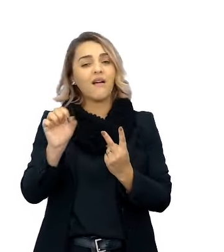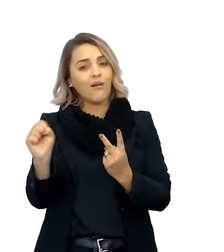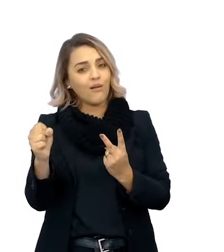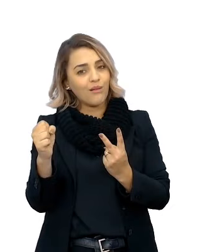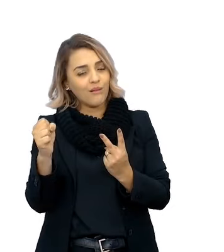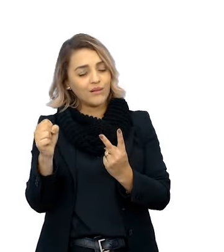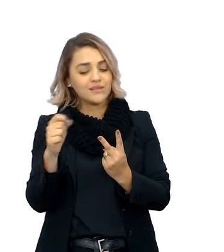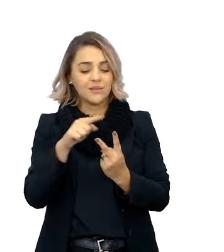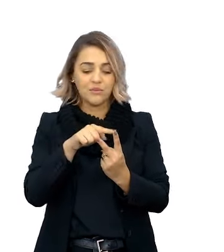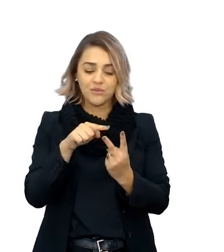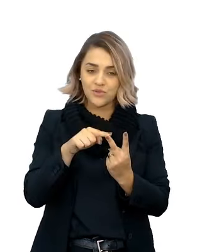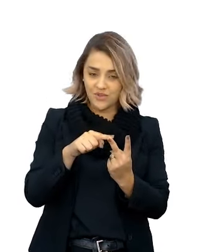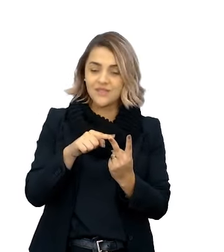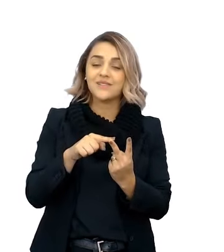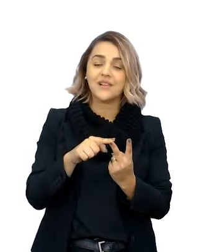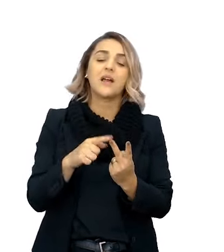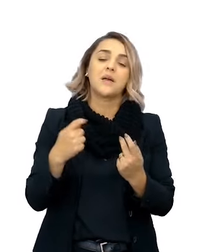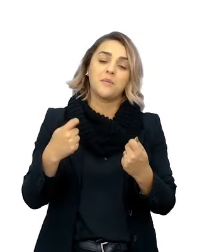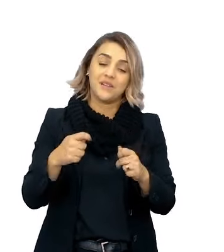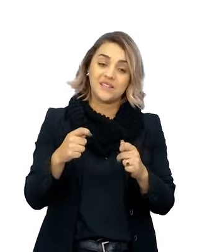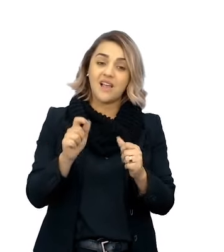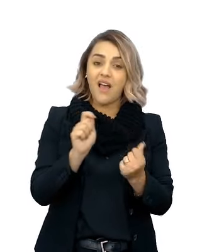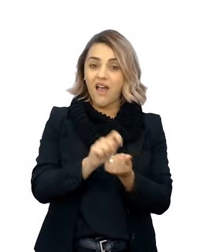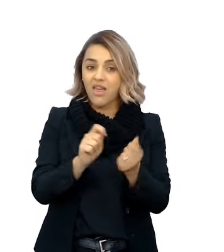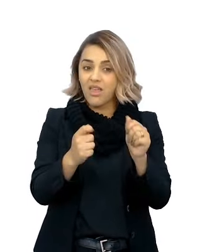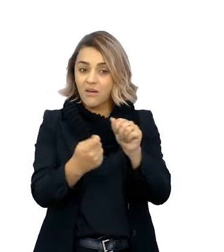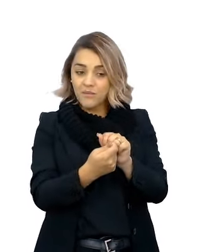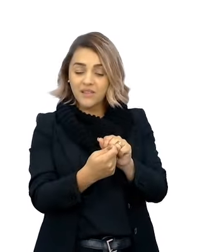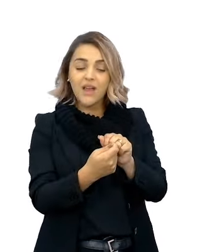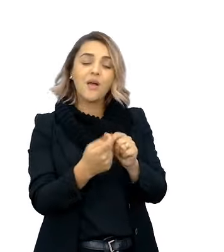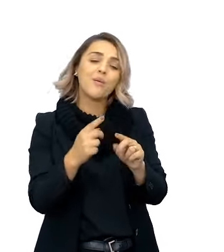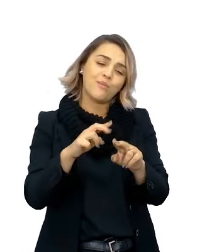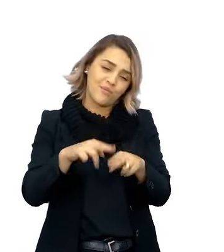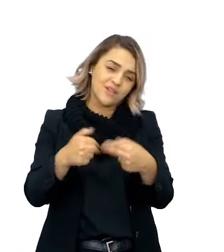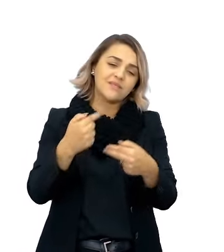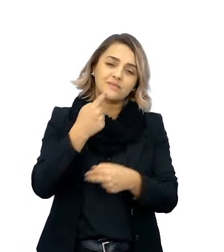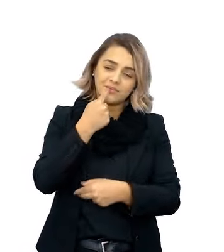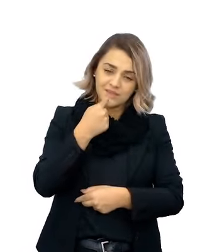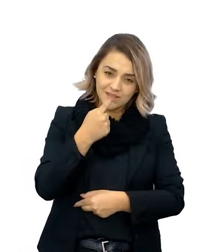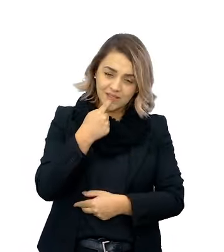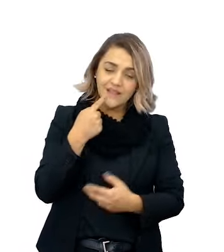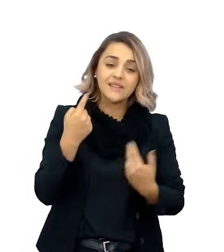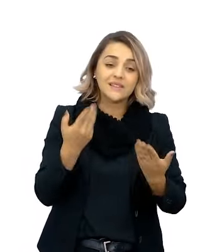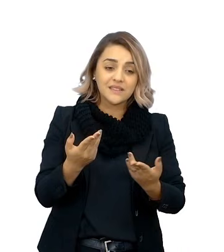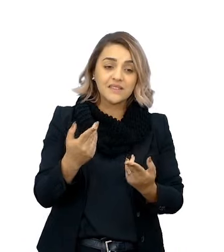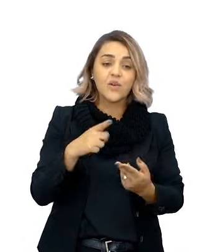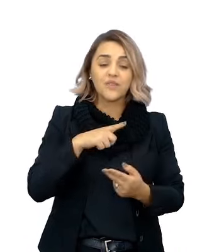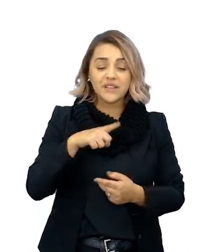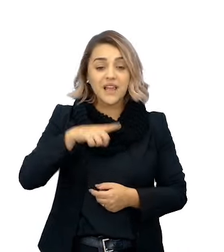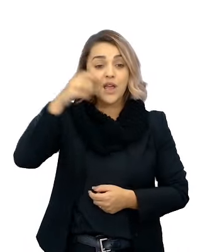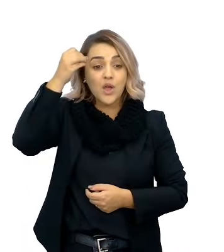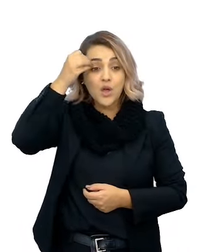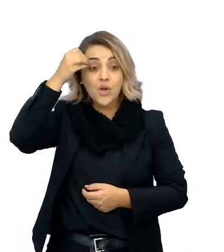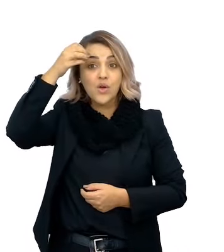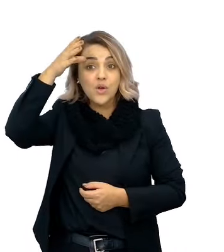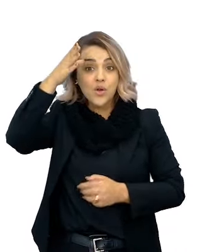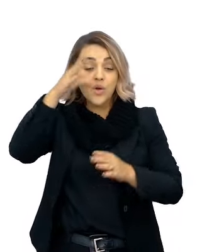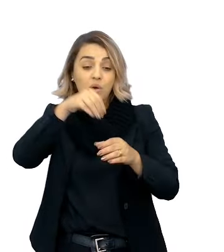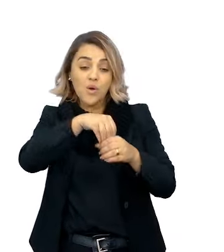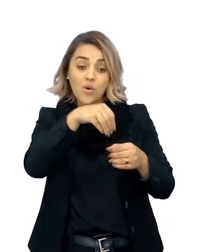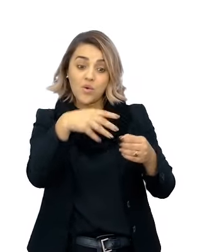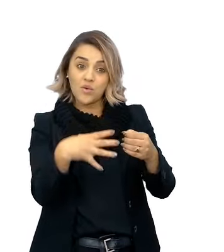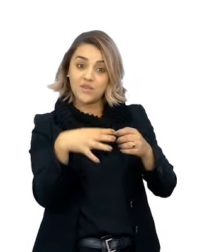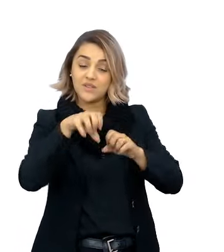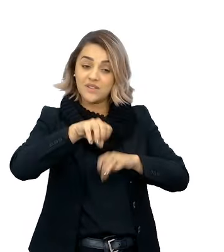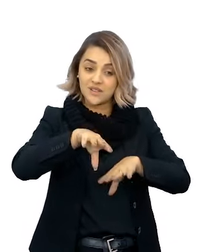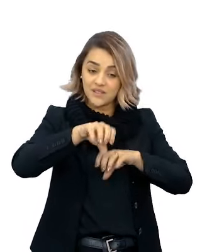feriados, então a gente teve que juntar essas duas SAs. Então, aqui, nós teremos, no conhecimento do conteúdo do ensino, nós